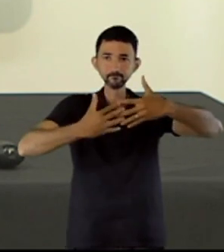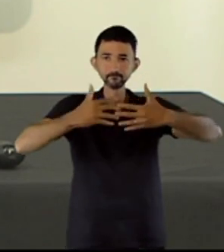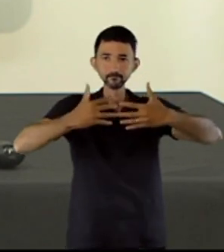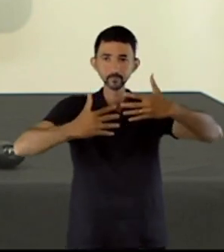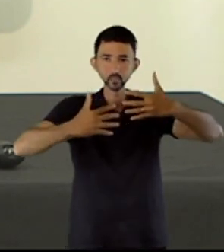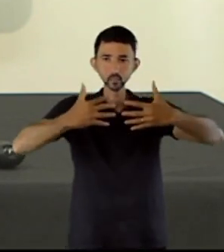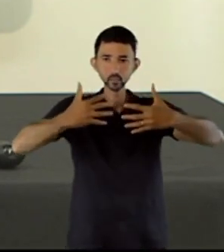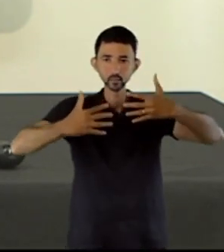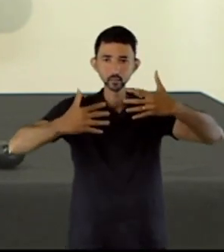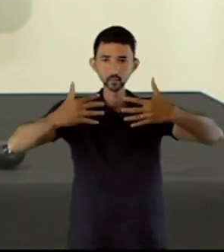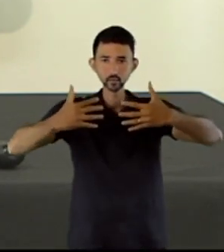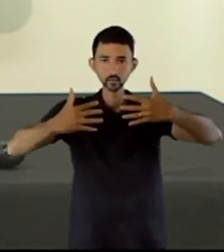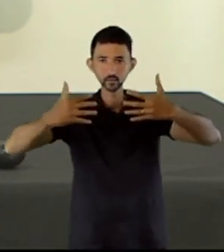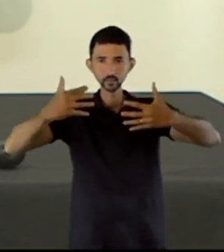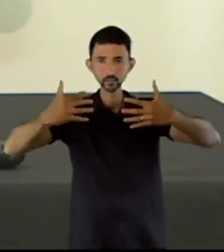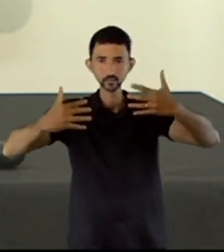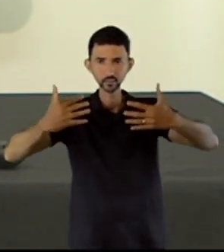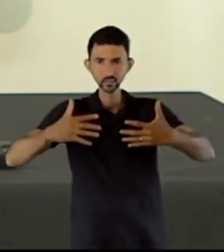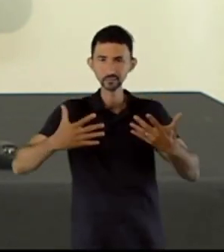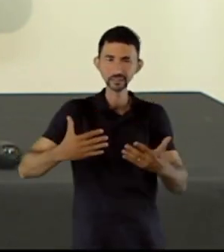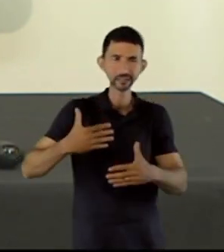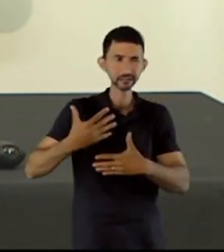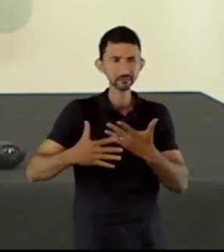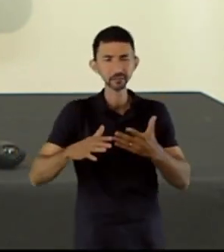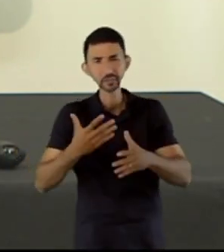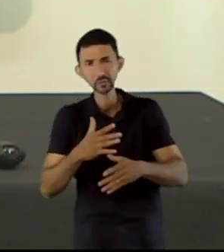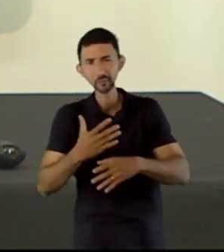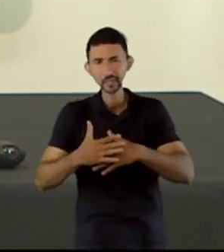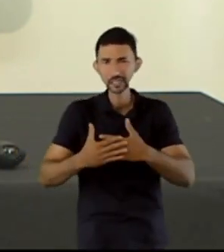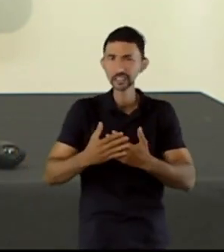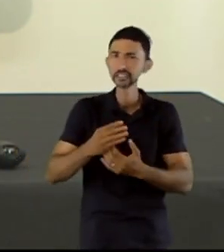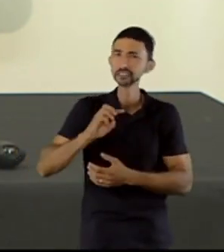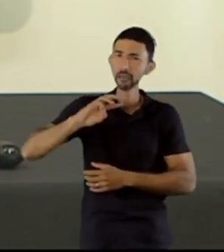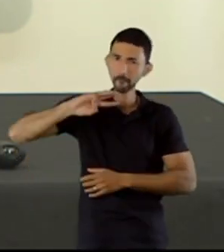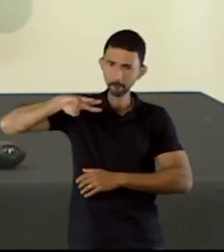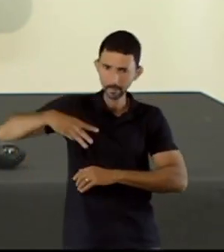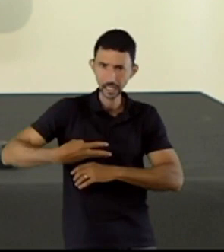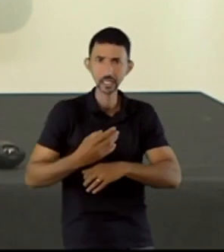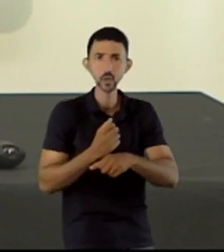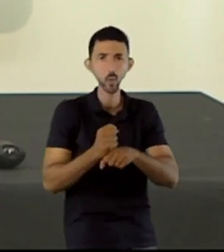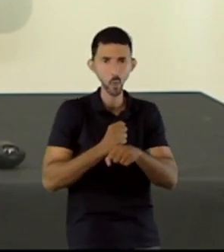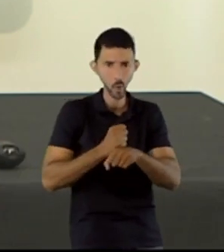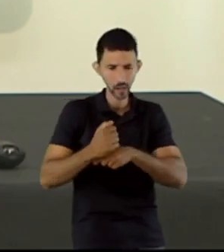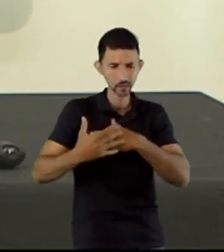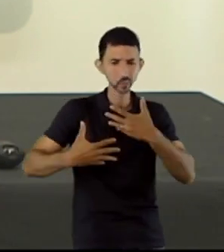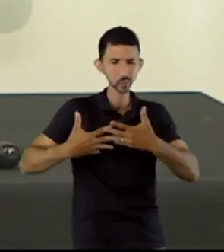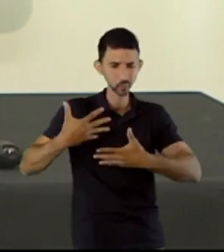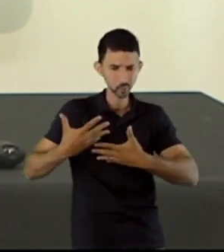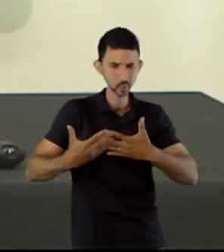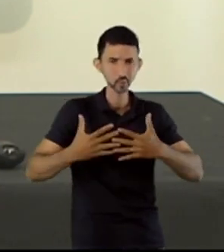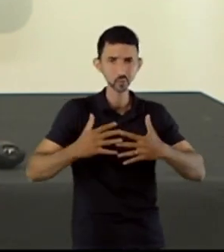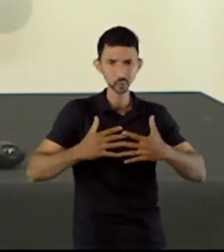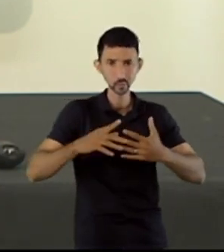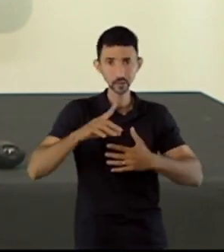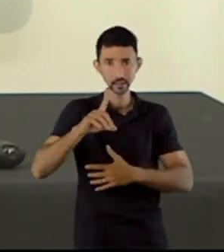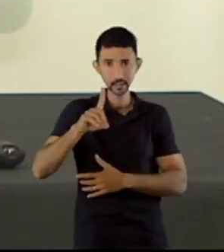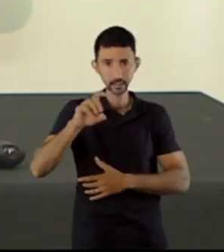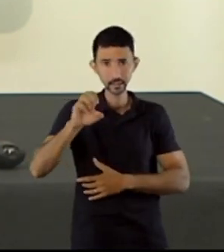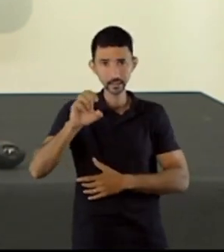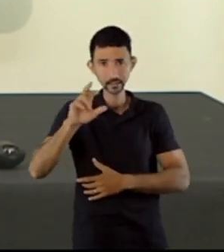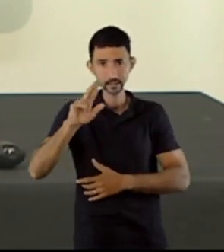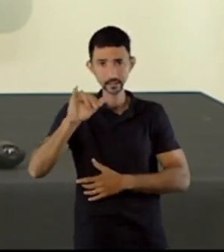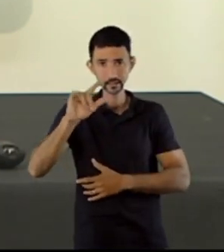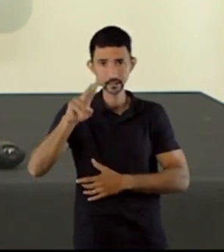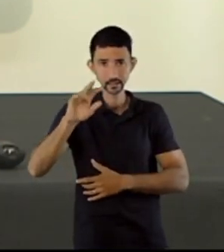num processo, né, que durou aí milhões de anos, né? Um processo de deriva continental que nós